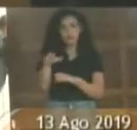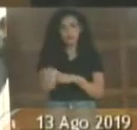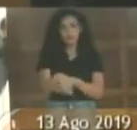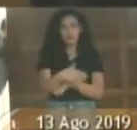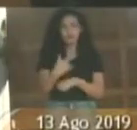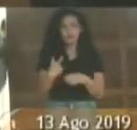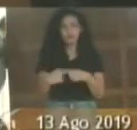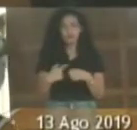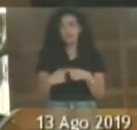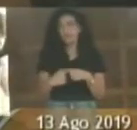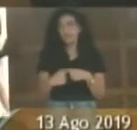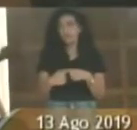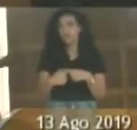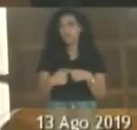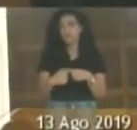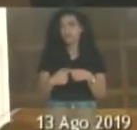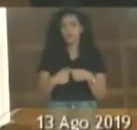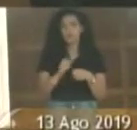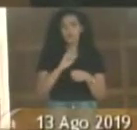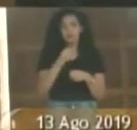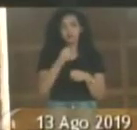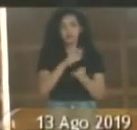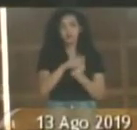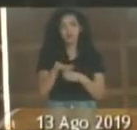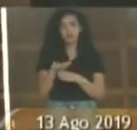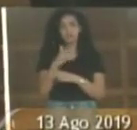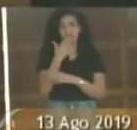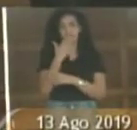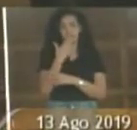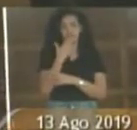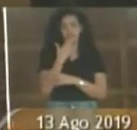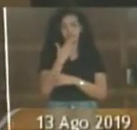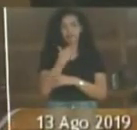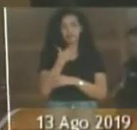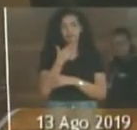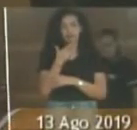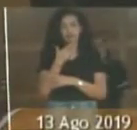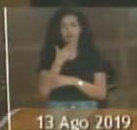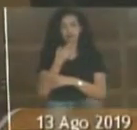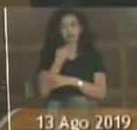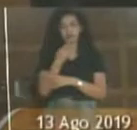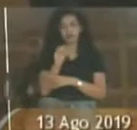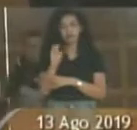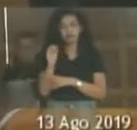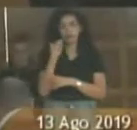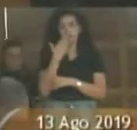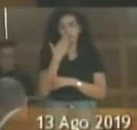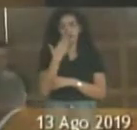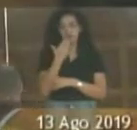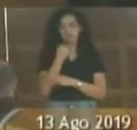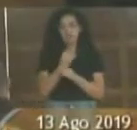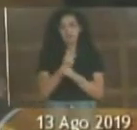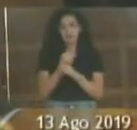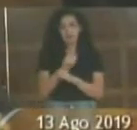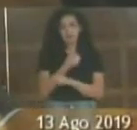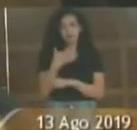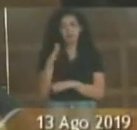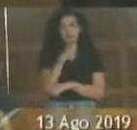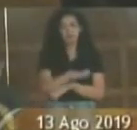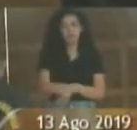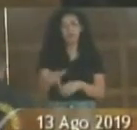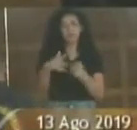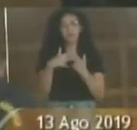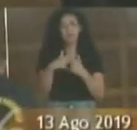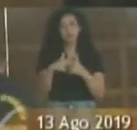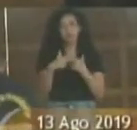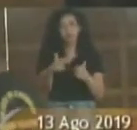de LED em toda a extensão da rua Paraty, bairro Japuíba. Indicação 2400, indicando ao prefeito municipal a reforma integral com manutenção e